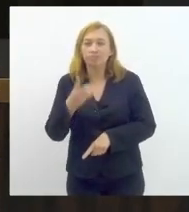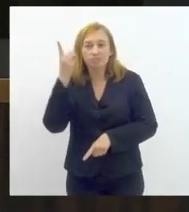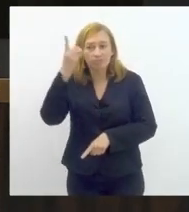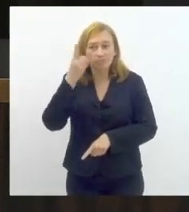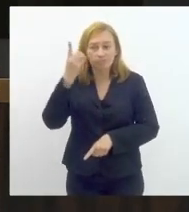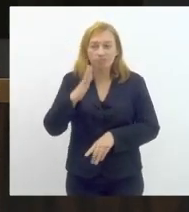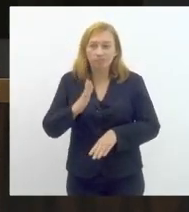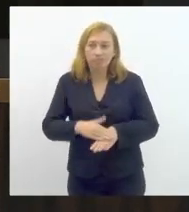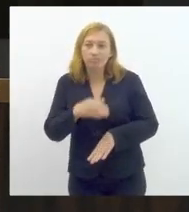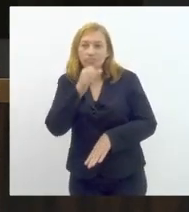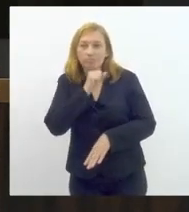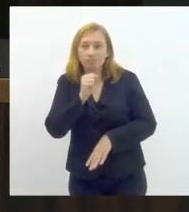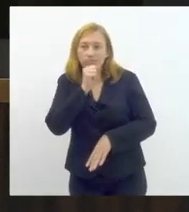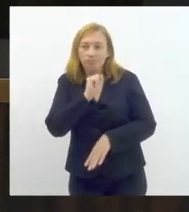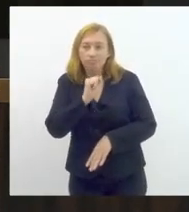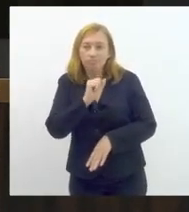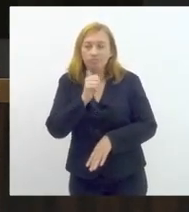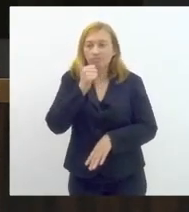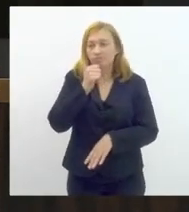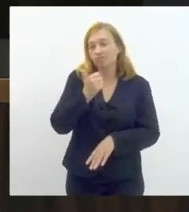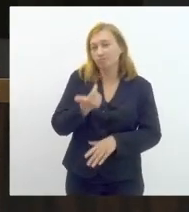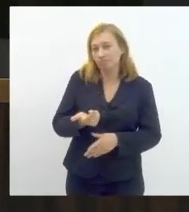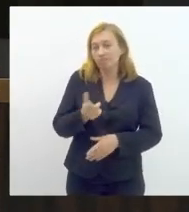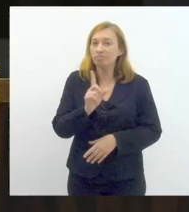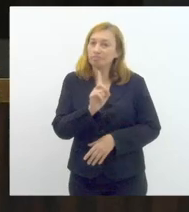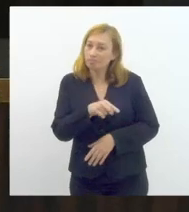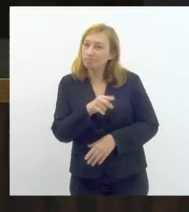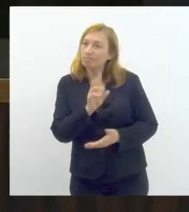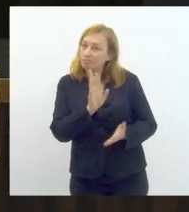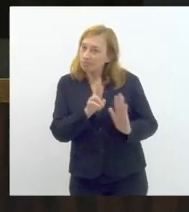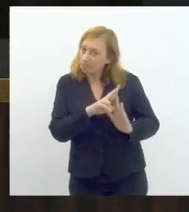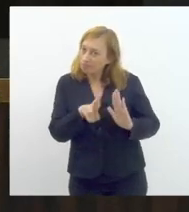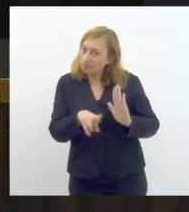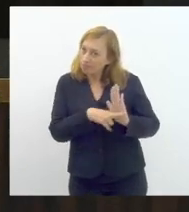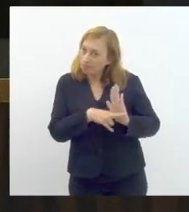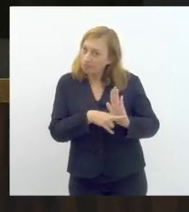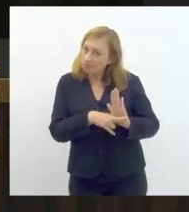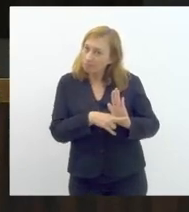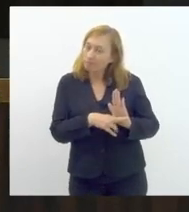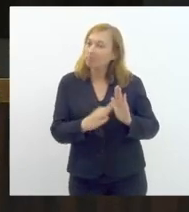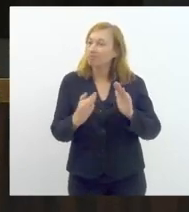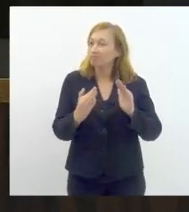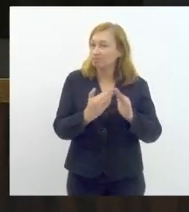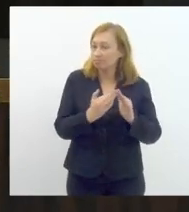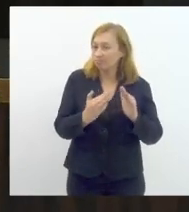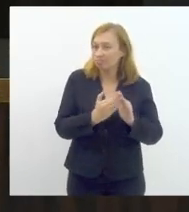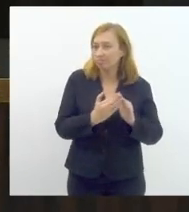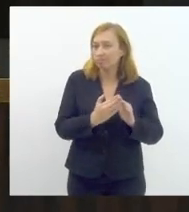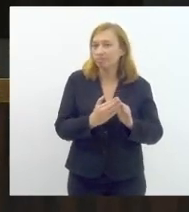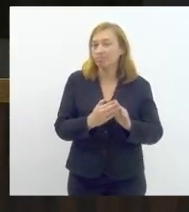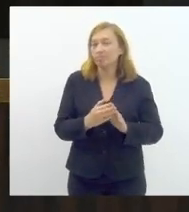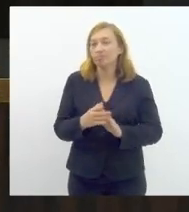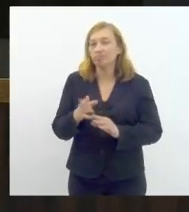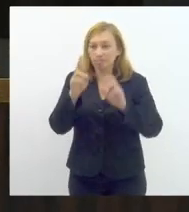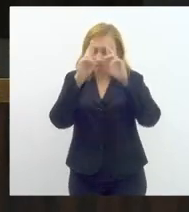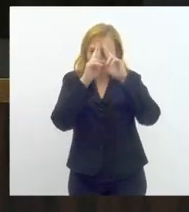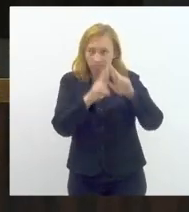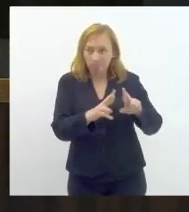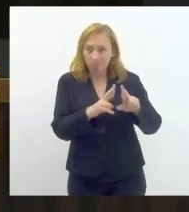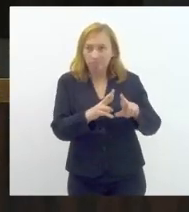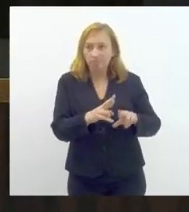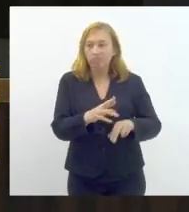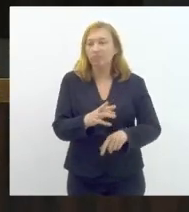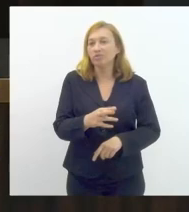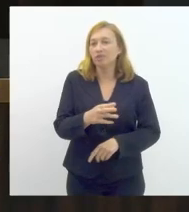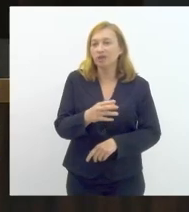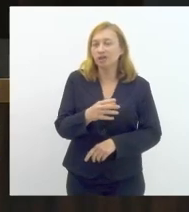deputada mais idoso ou idosa. Essa é a regra que existe no regimento da Alerj. Fica aí também uma dica